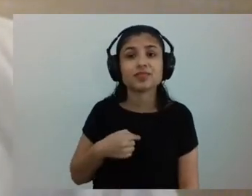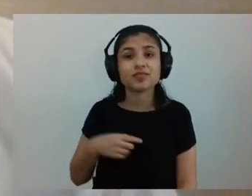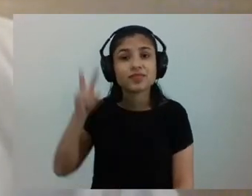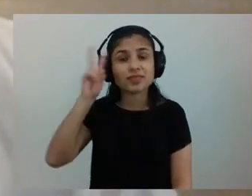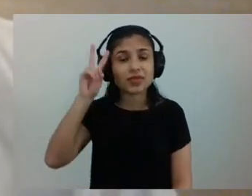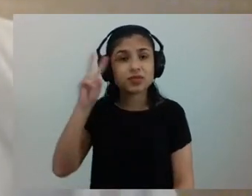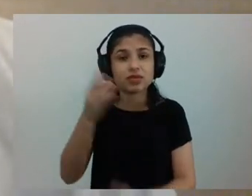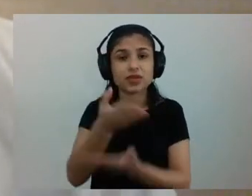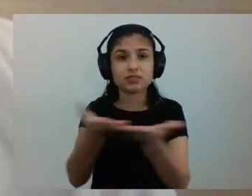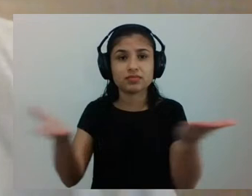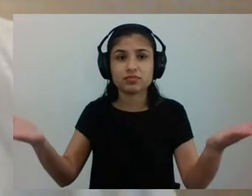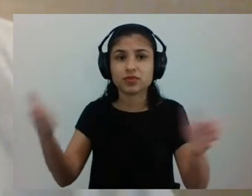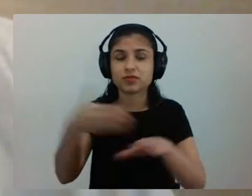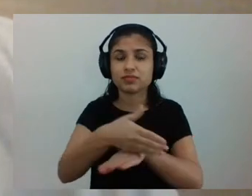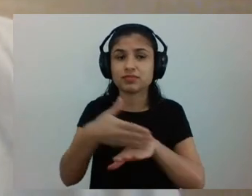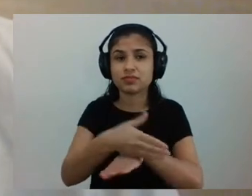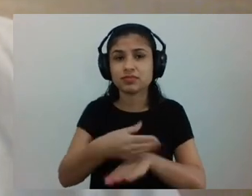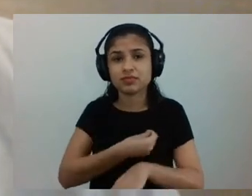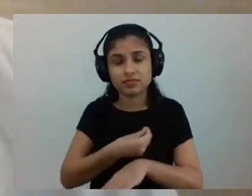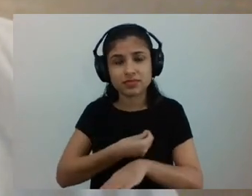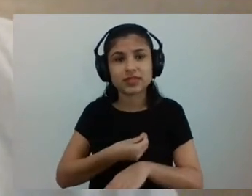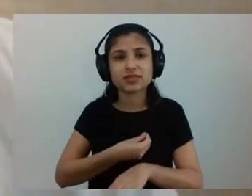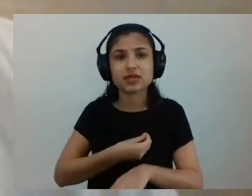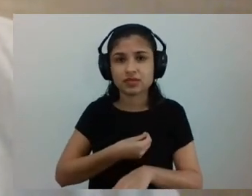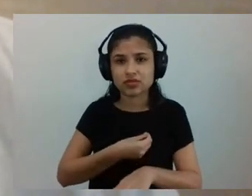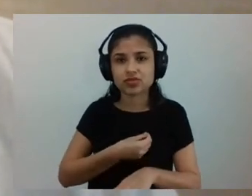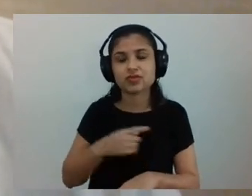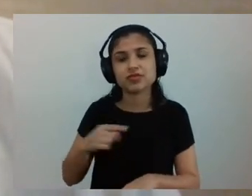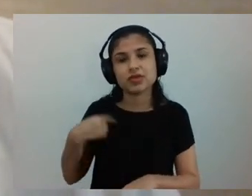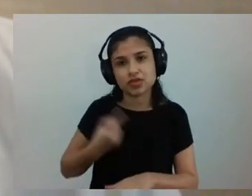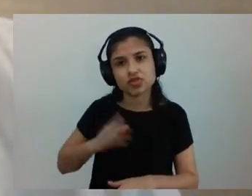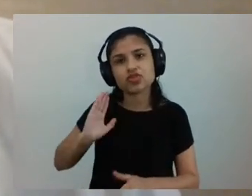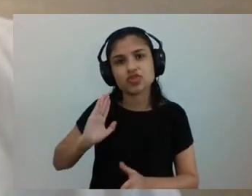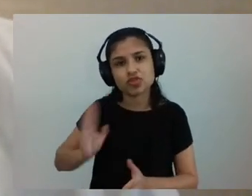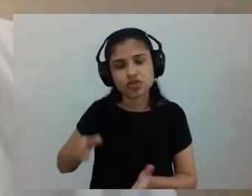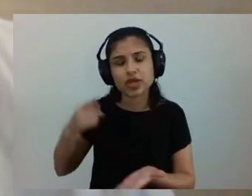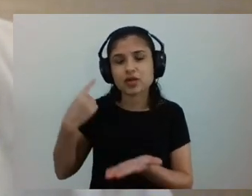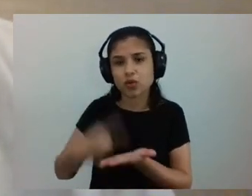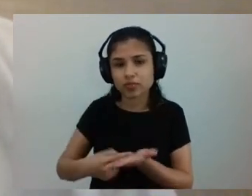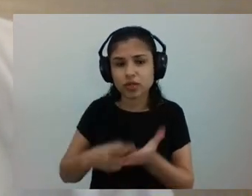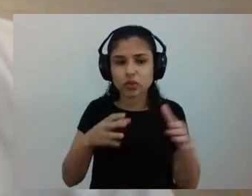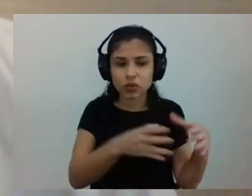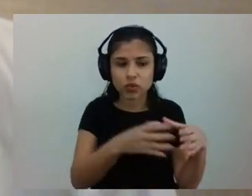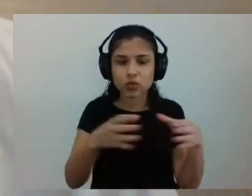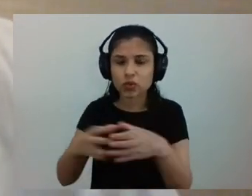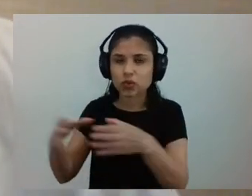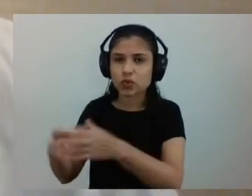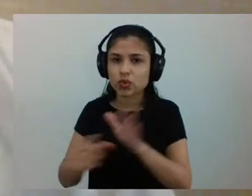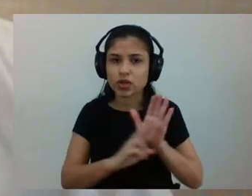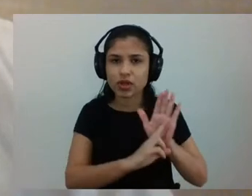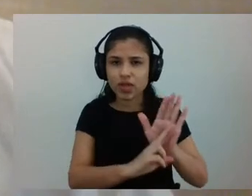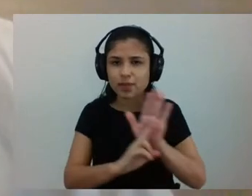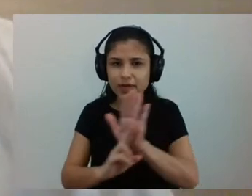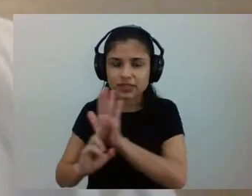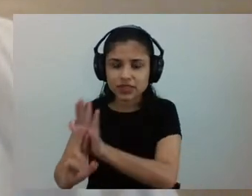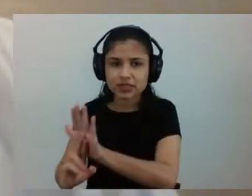que, de acordo com o que foi combinado com os representantes das chapas, tão somente os candidatos